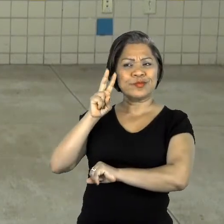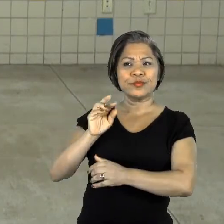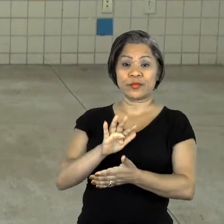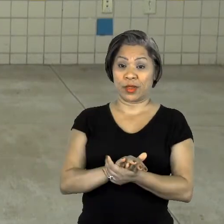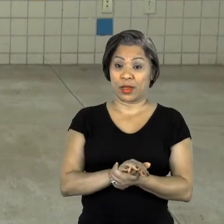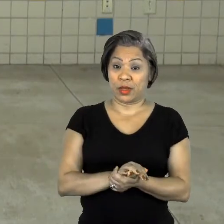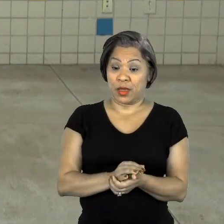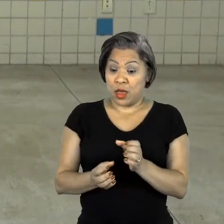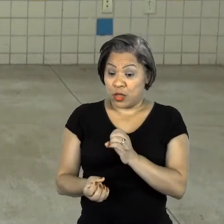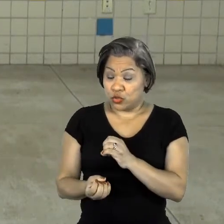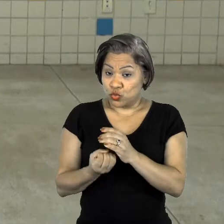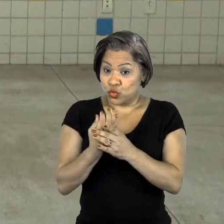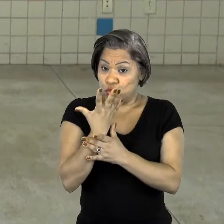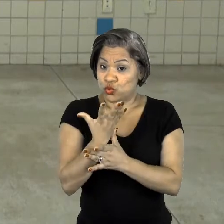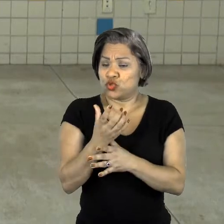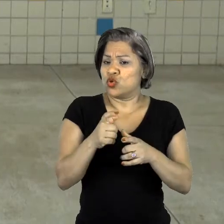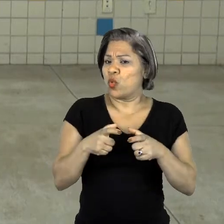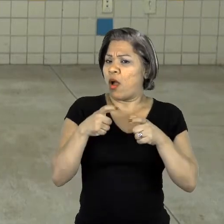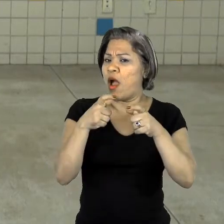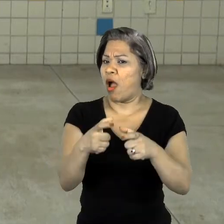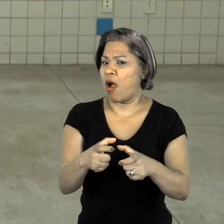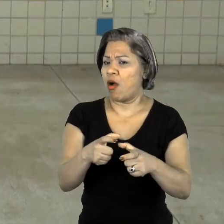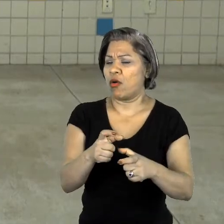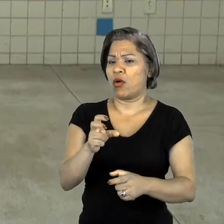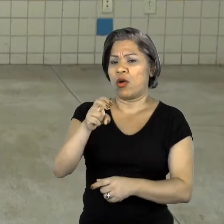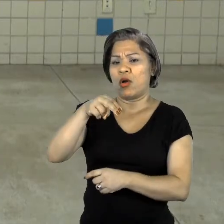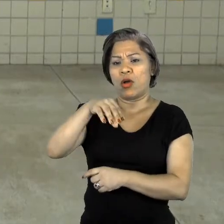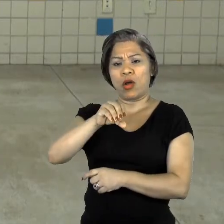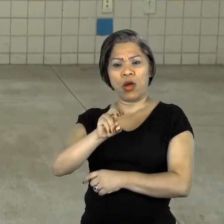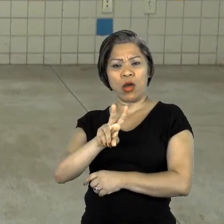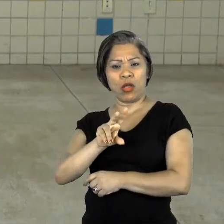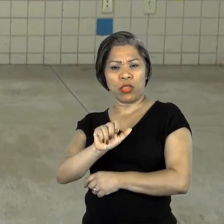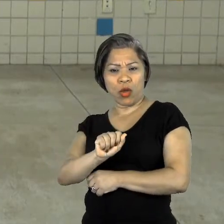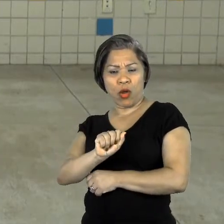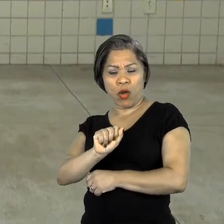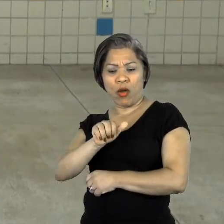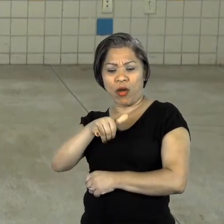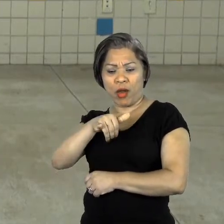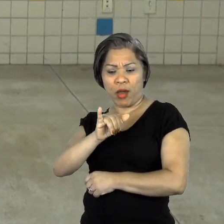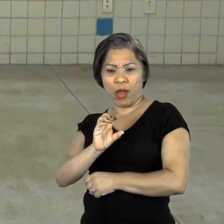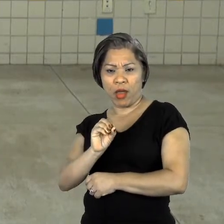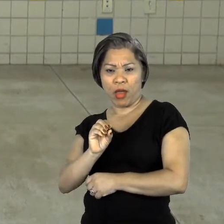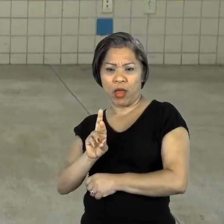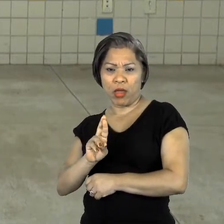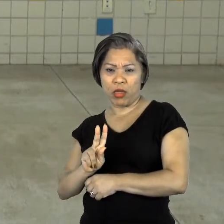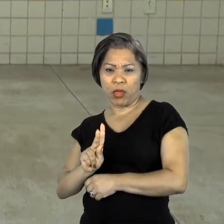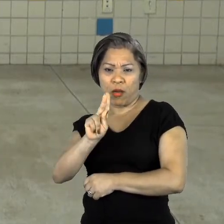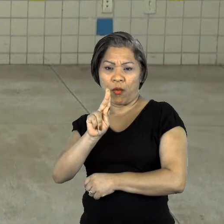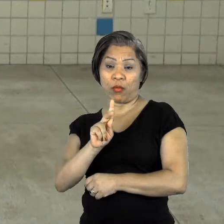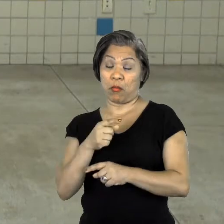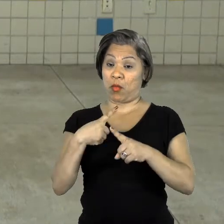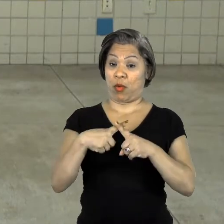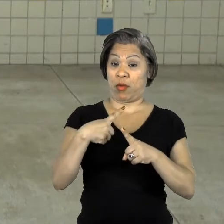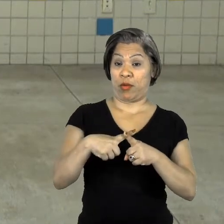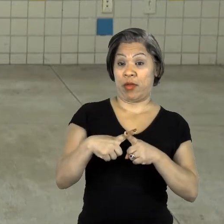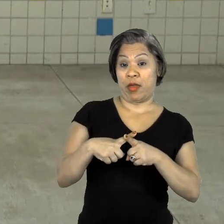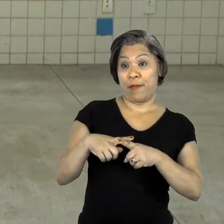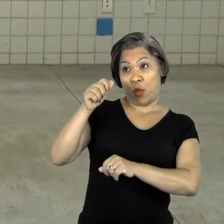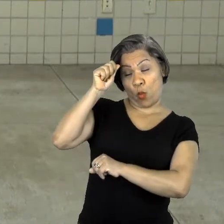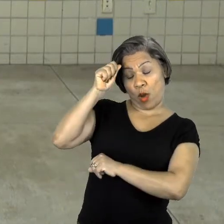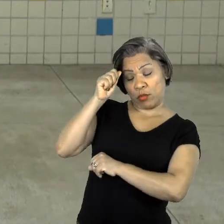em Nova York, nos guetos de Nova York. O autor, ele queria criticar e chamar